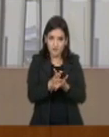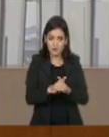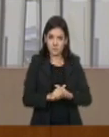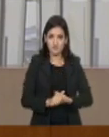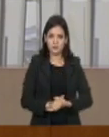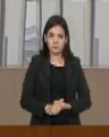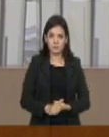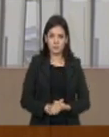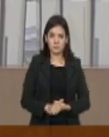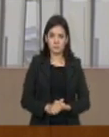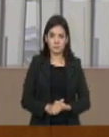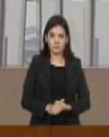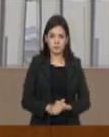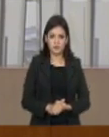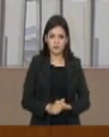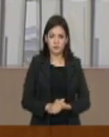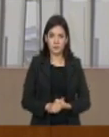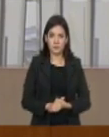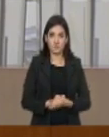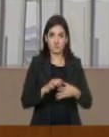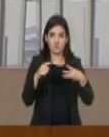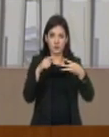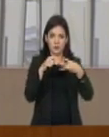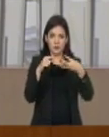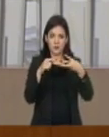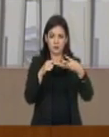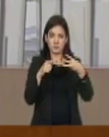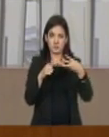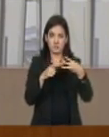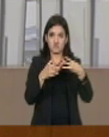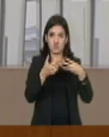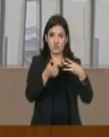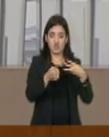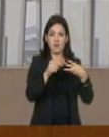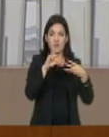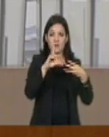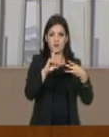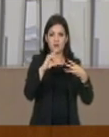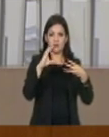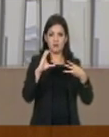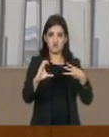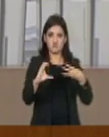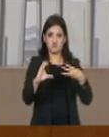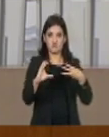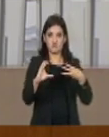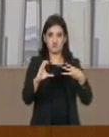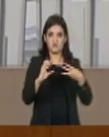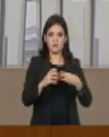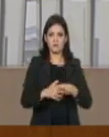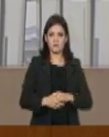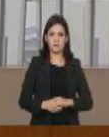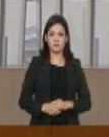Quais são os objetos das três ações diretas de constitucionalidade?